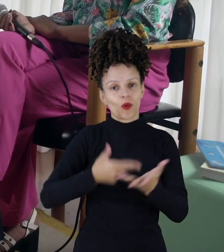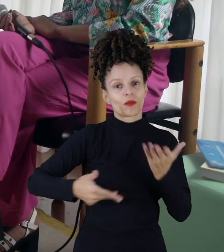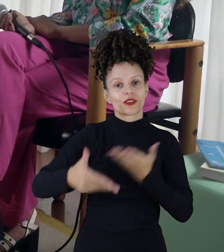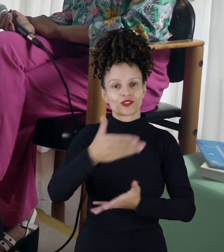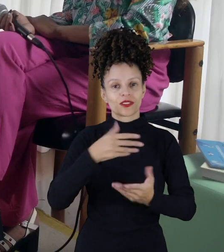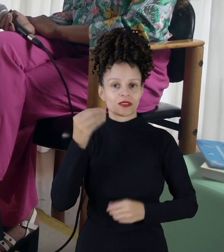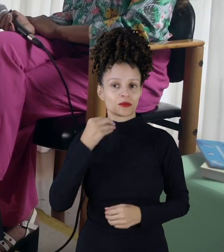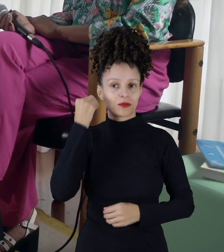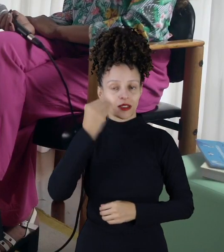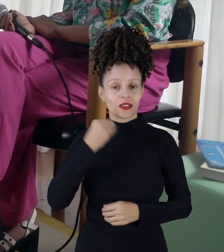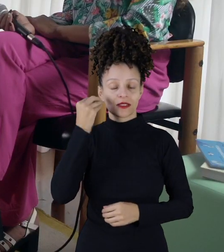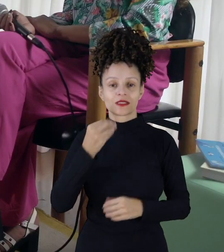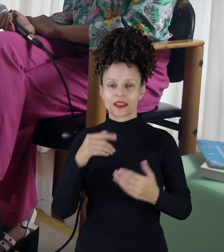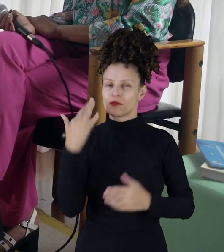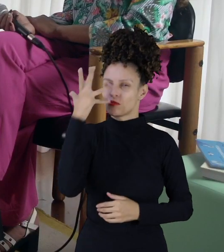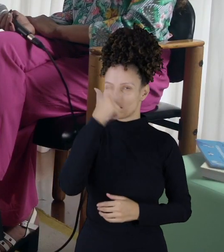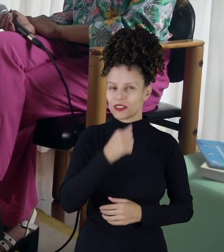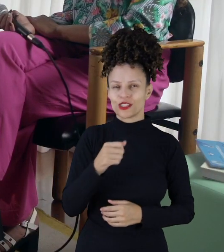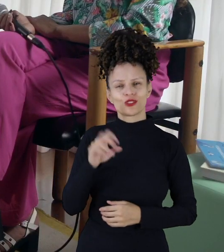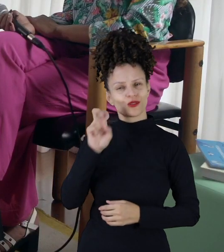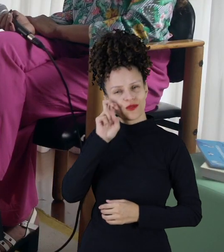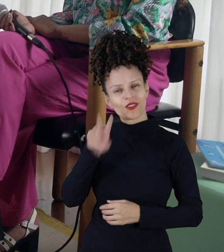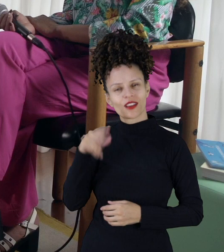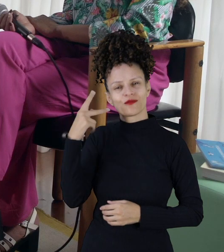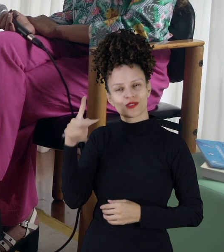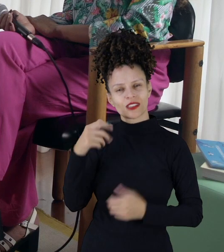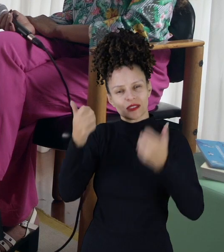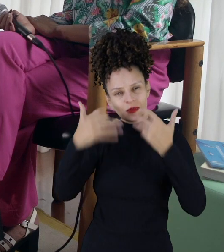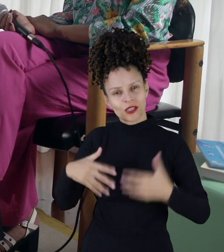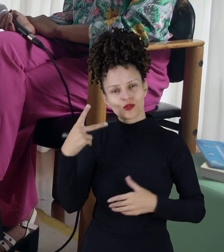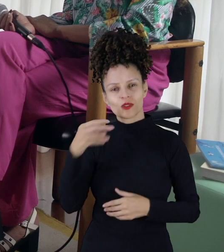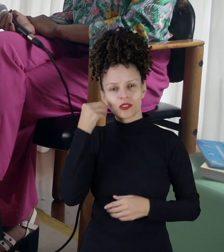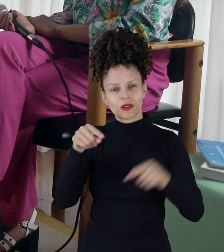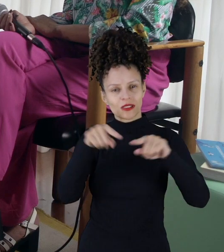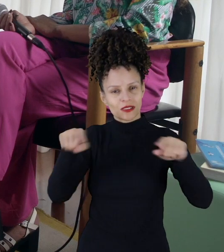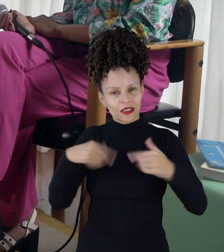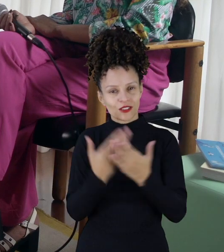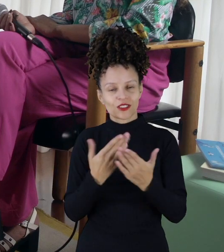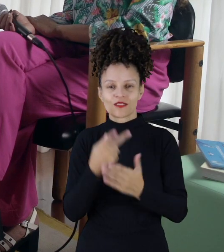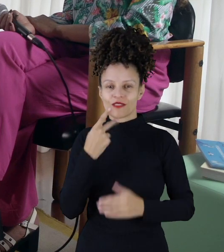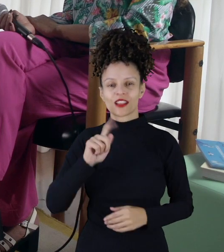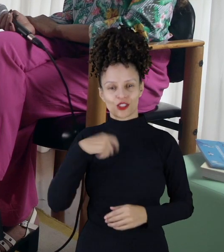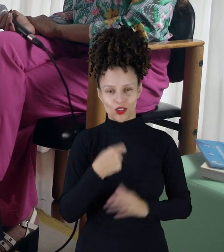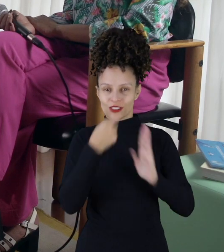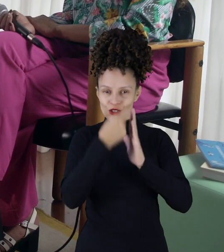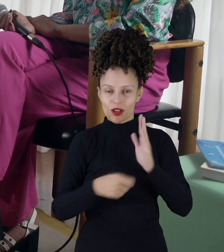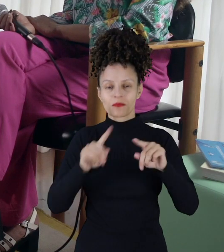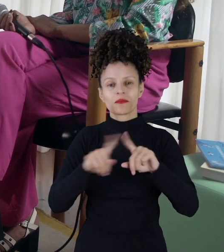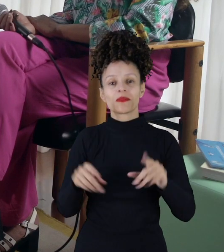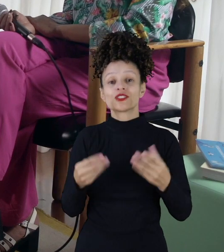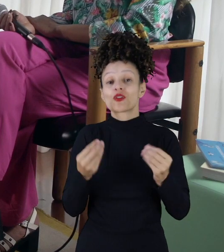espalhando, né? Compartilhando essas experiências. É tão bonito ouvir você falando da sua experiência em sala de aula. Você fala de